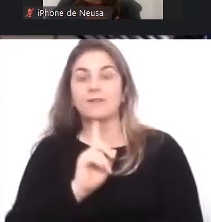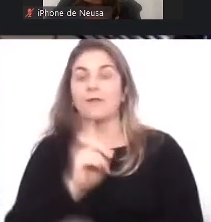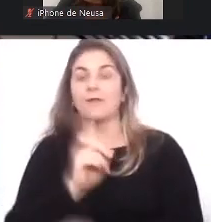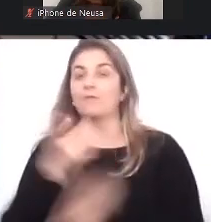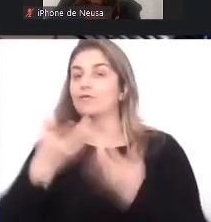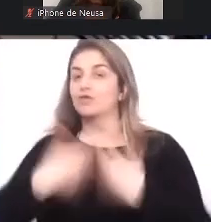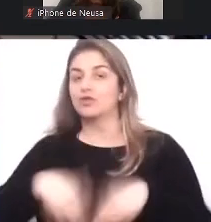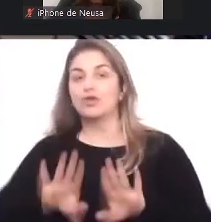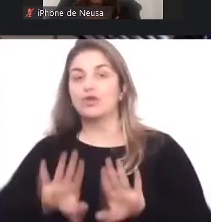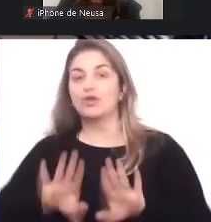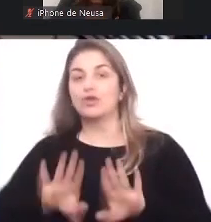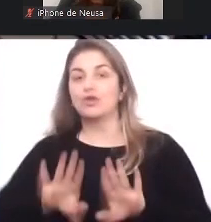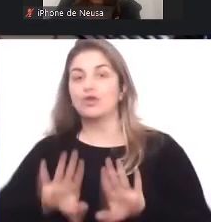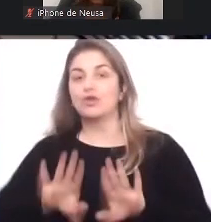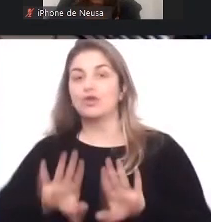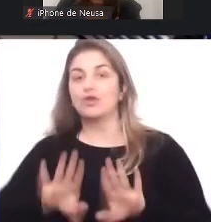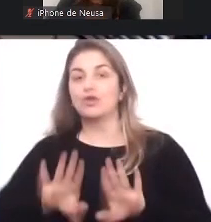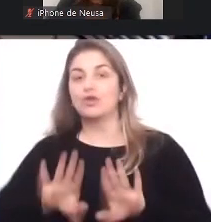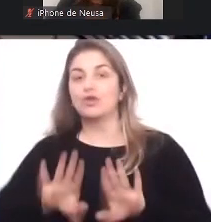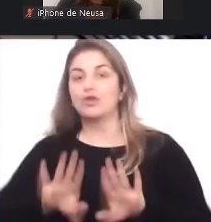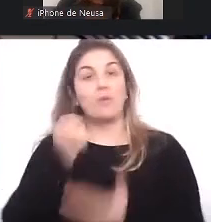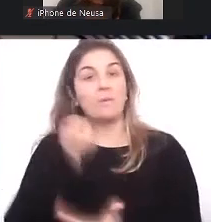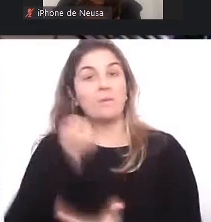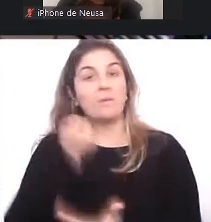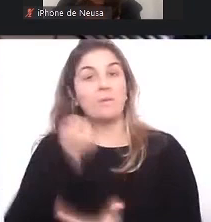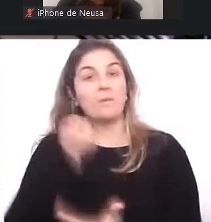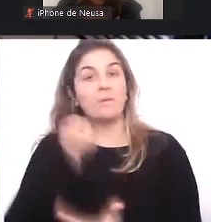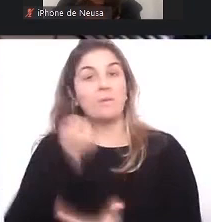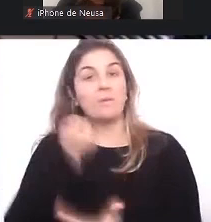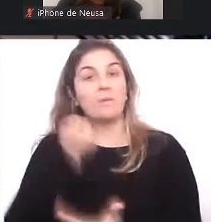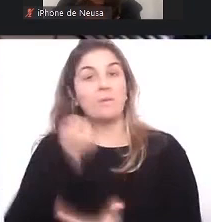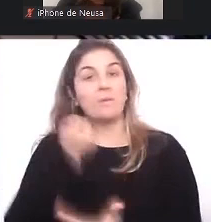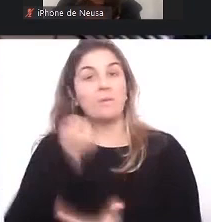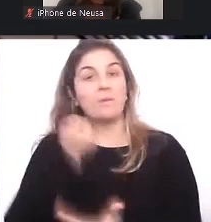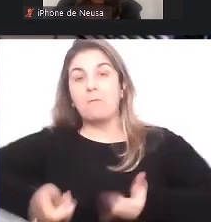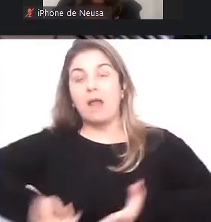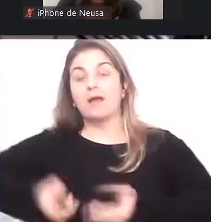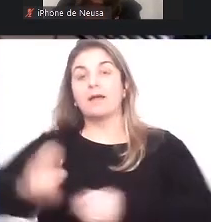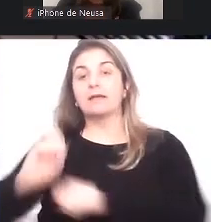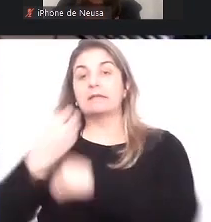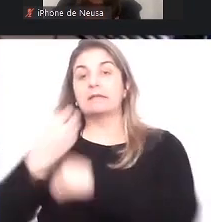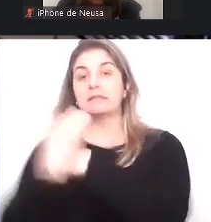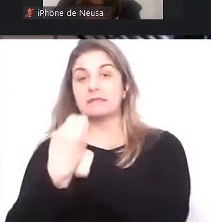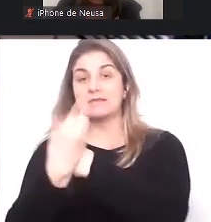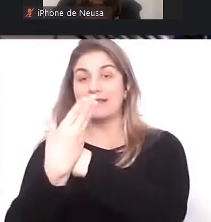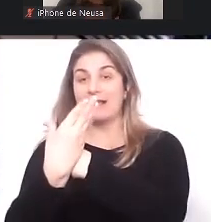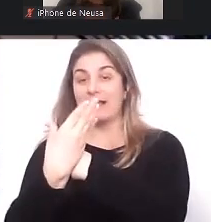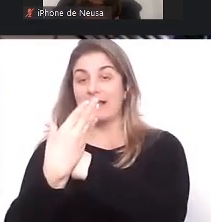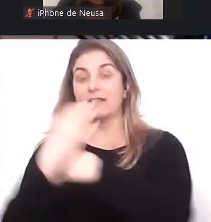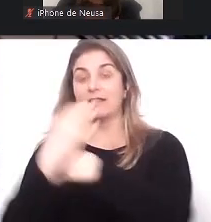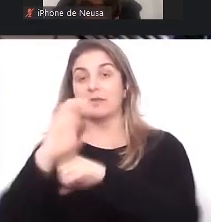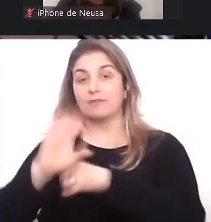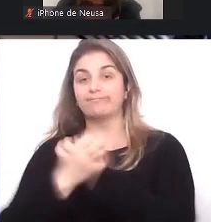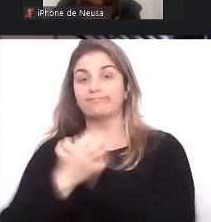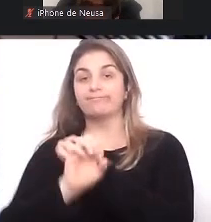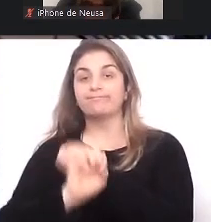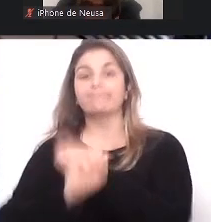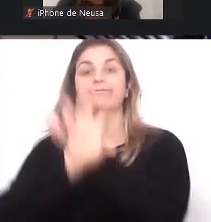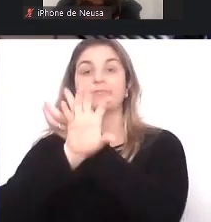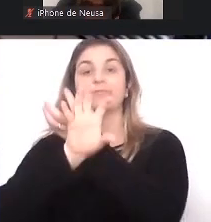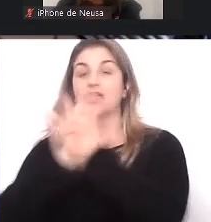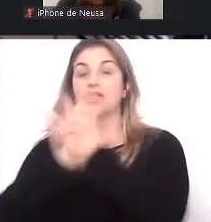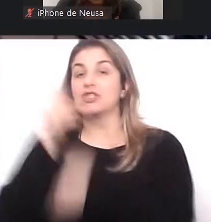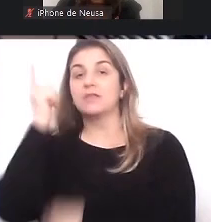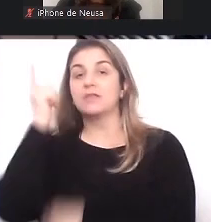para scanner de última tecnologia e o EPROC não dá conta do volume de documentos que a gente precisa mandar. Então, vamos